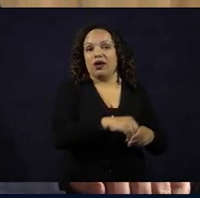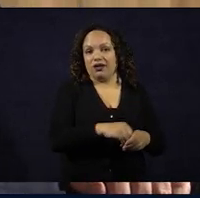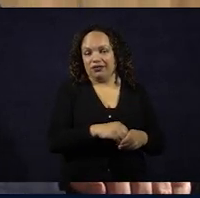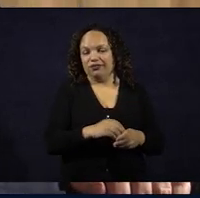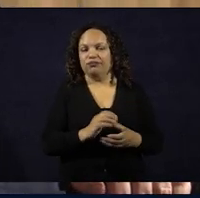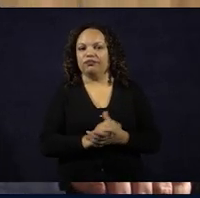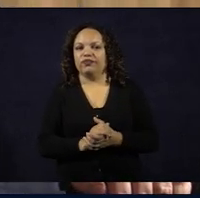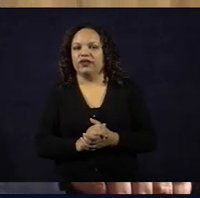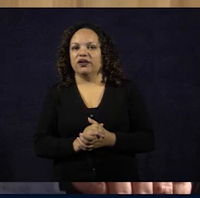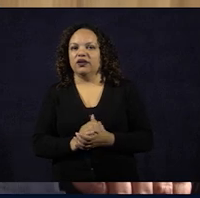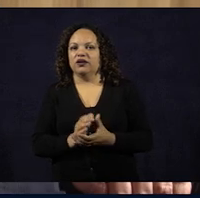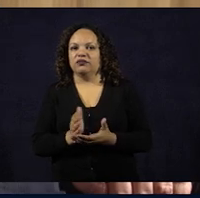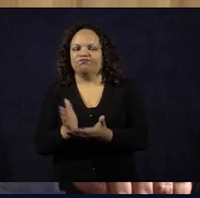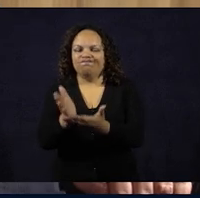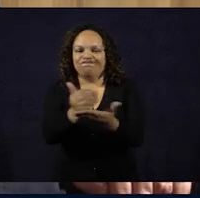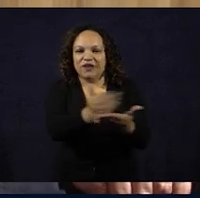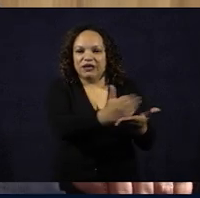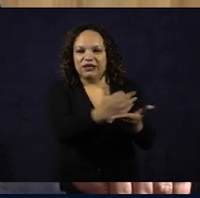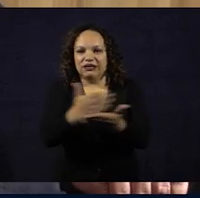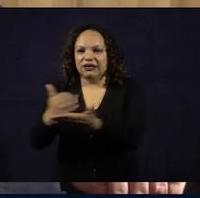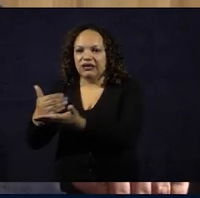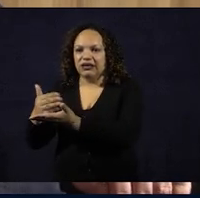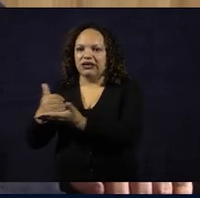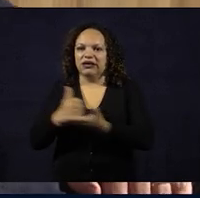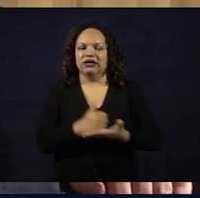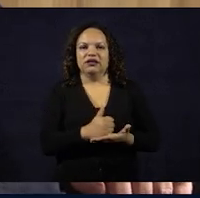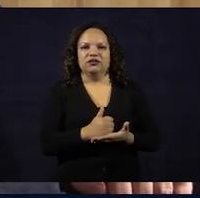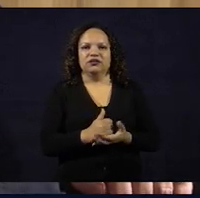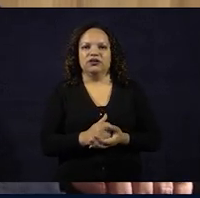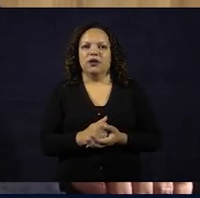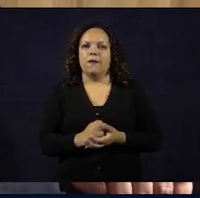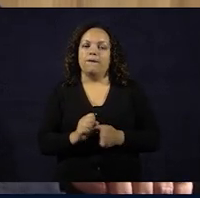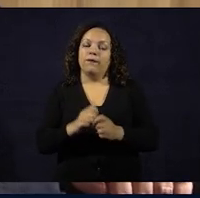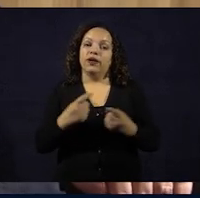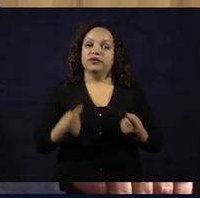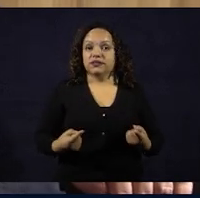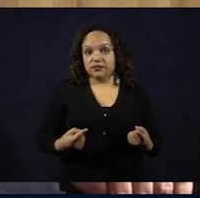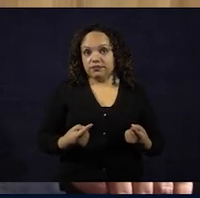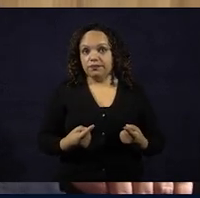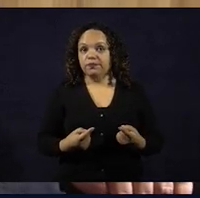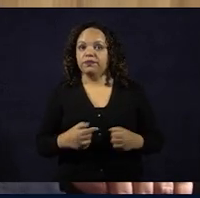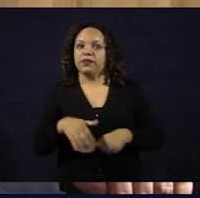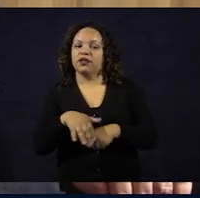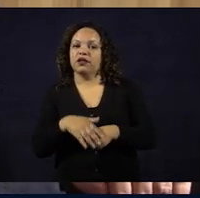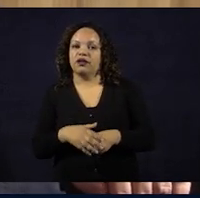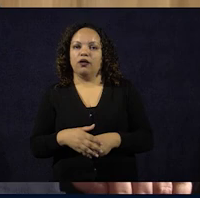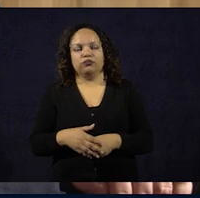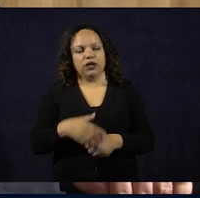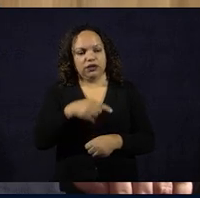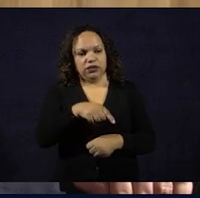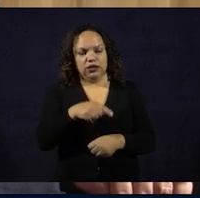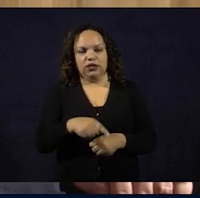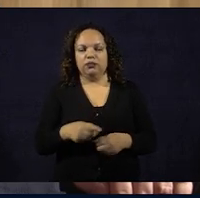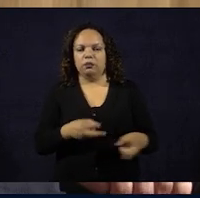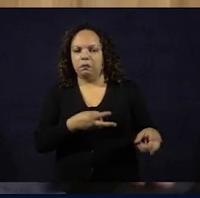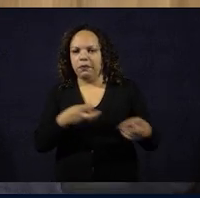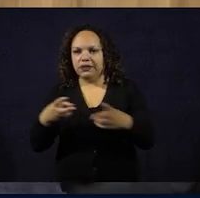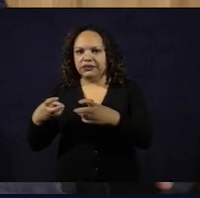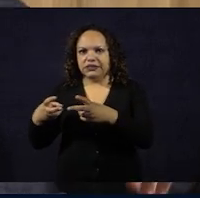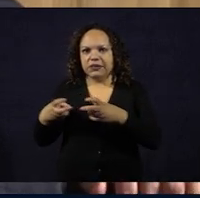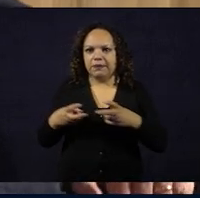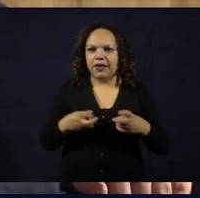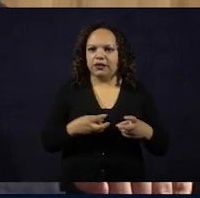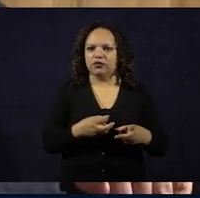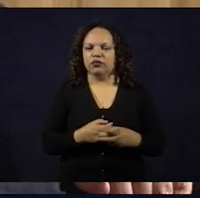negativo sequestra no carbono né Mas ouvindo aqui tão Amazônia exatamente que a gente pensa a gente vem desenvolvendo